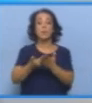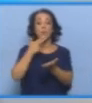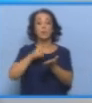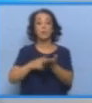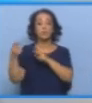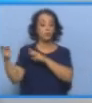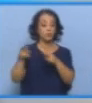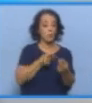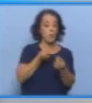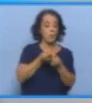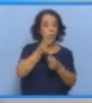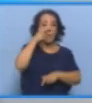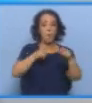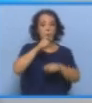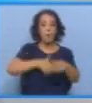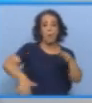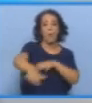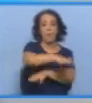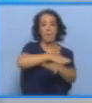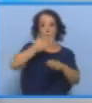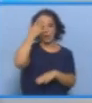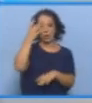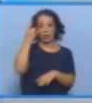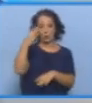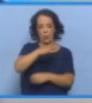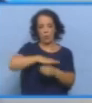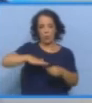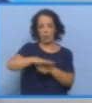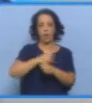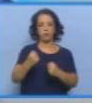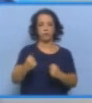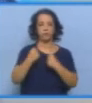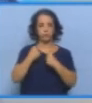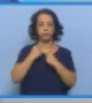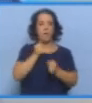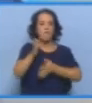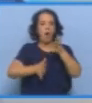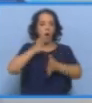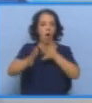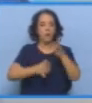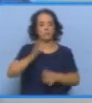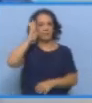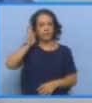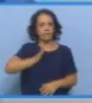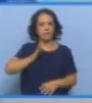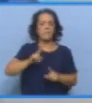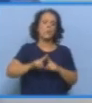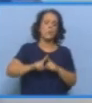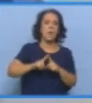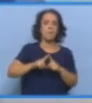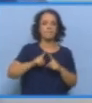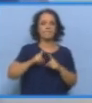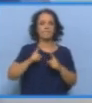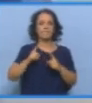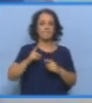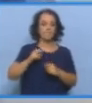e do povo com uma cultura ali do distrito de Setúbal marcadamente operária, militante e de intervenção, ele